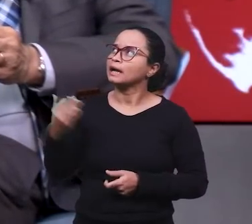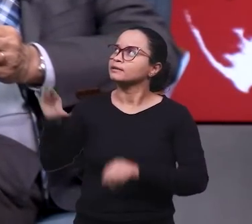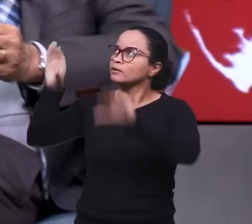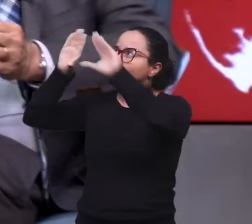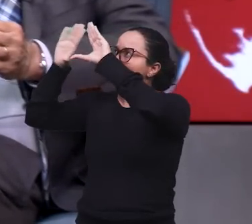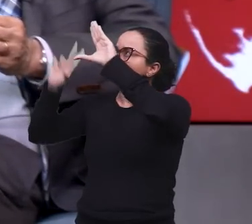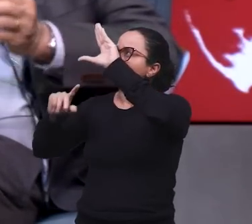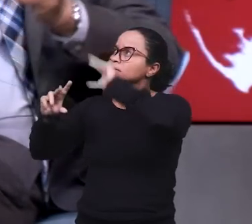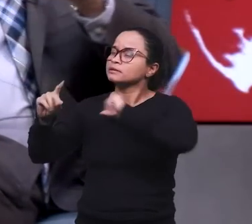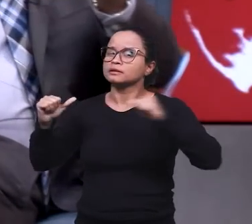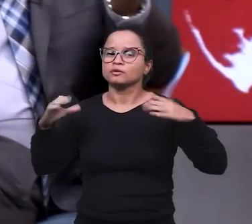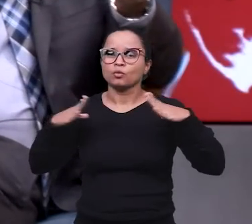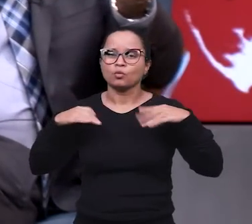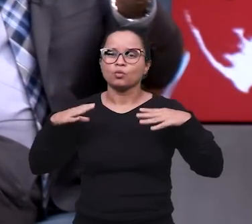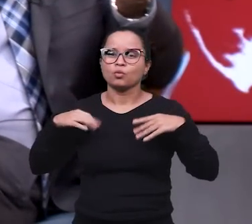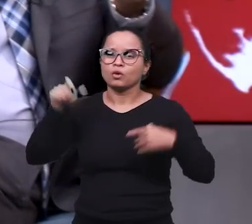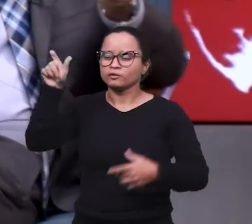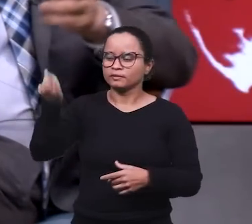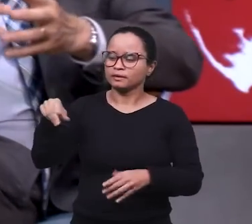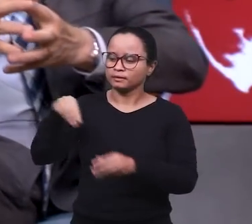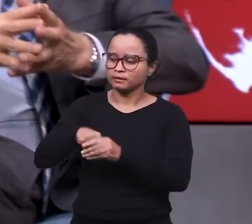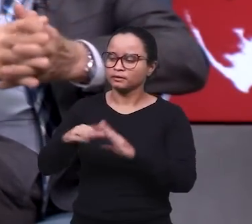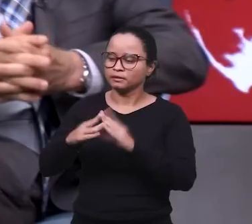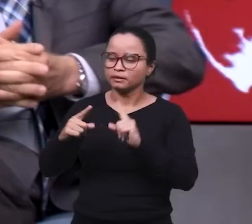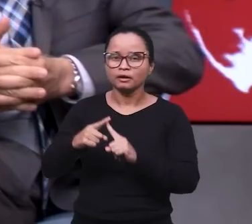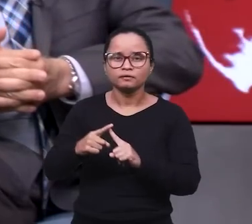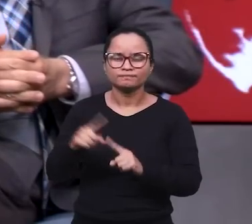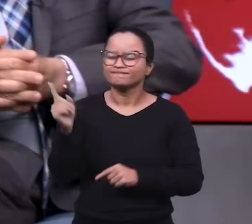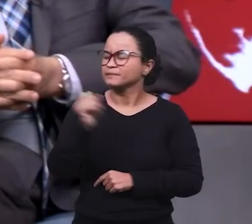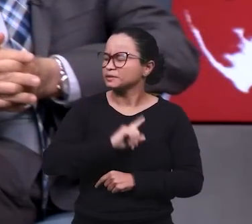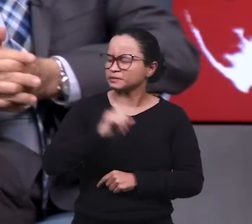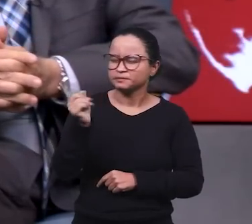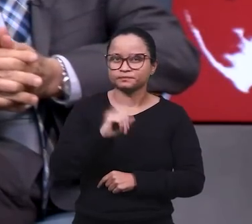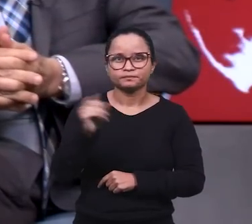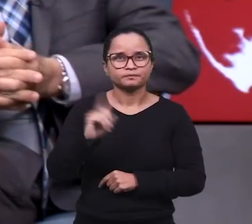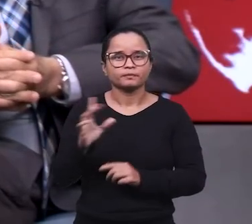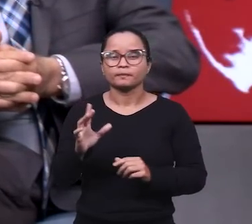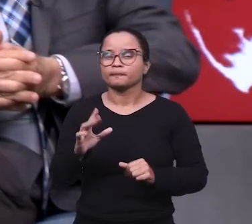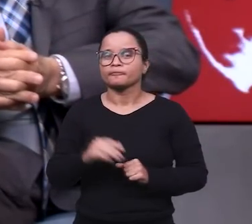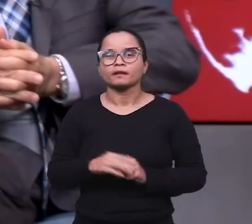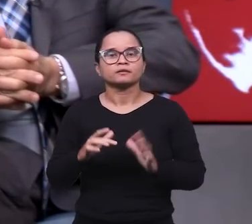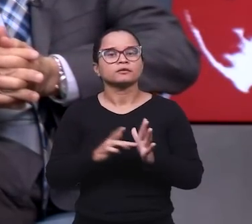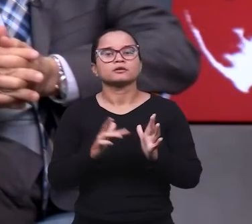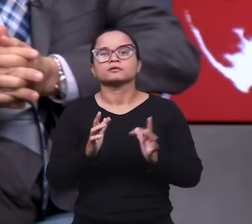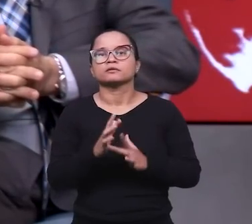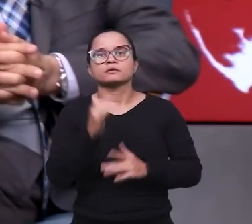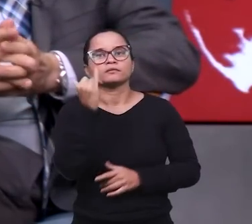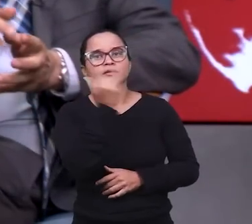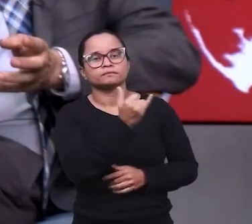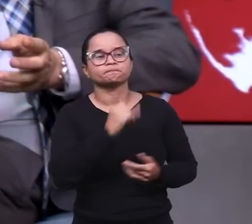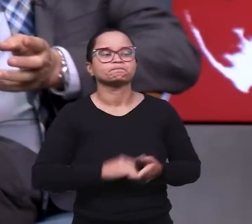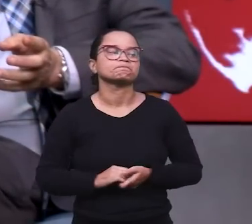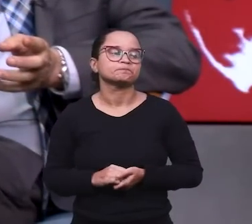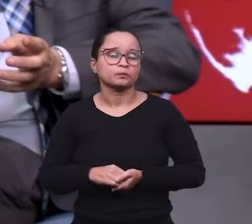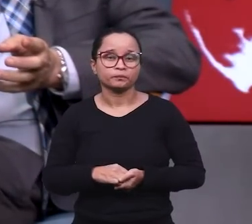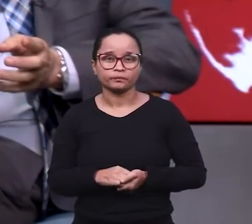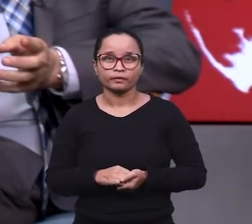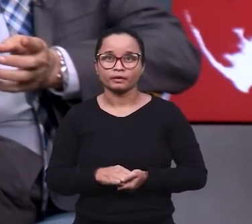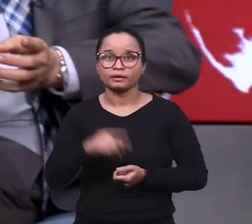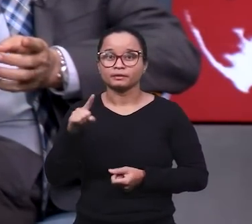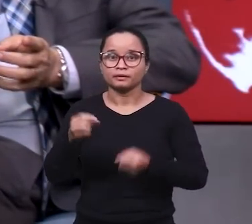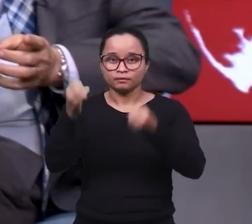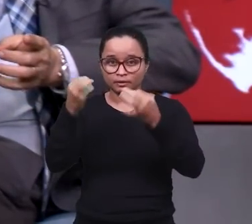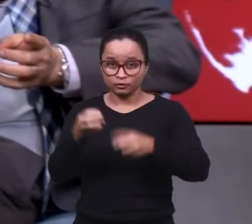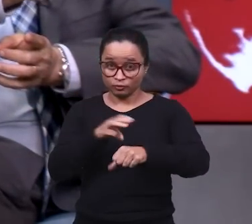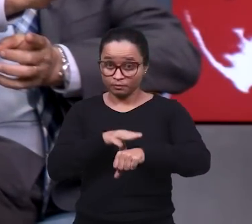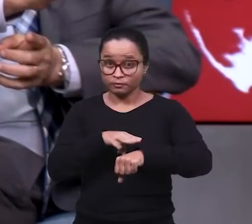anjo desceu do céu para estar na igreja? Não, não é. Não é isso que Jesus está dizendo a João. Jesus está falando